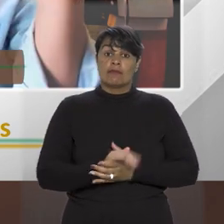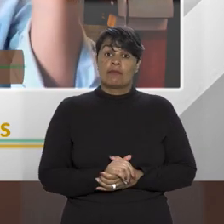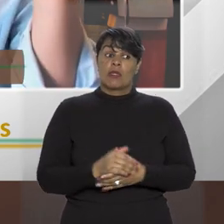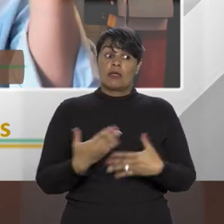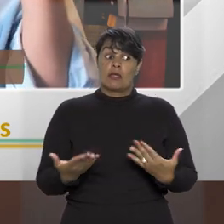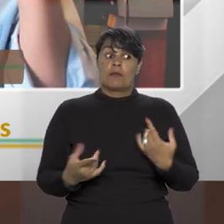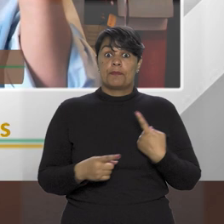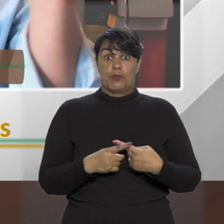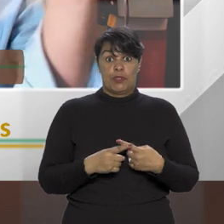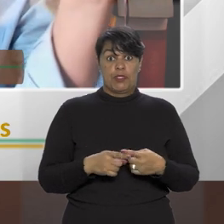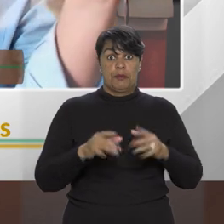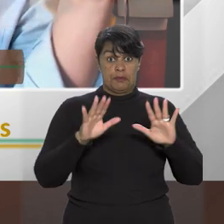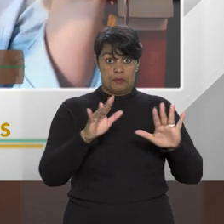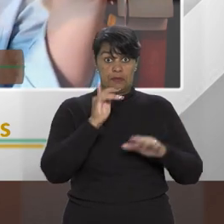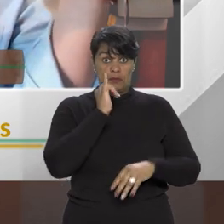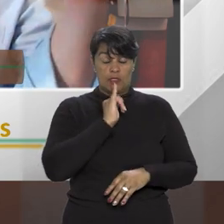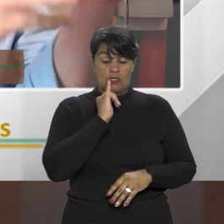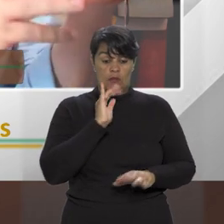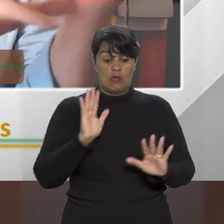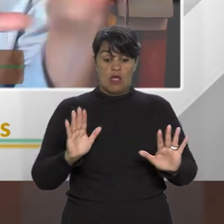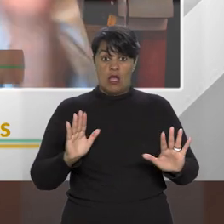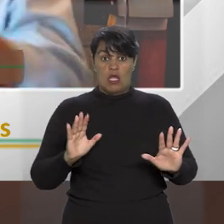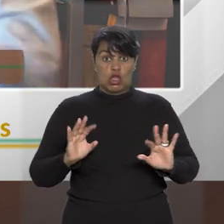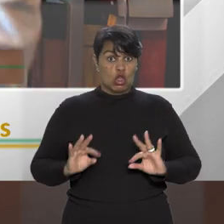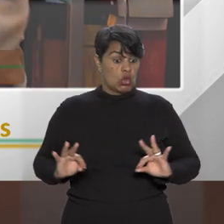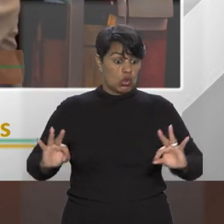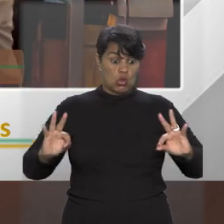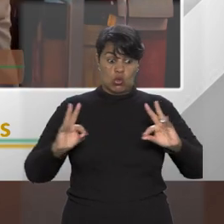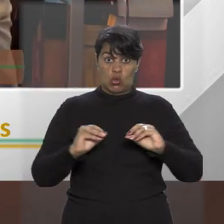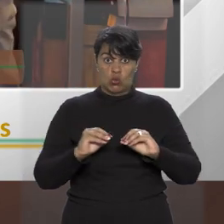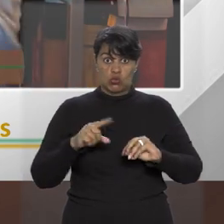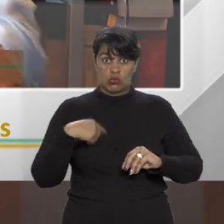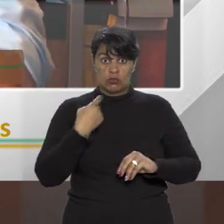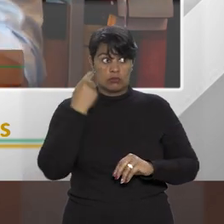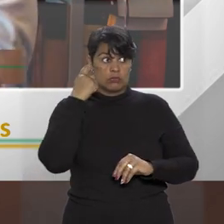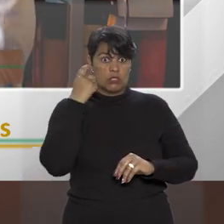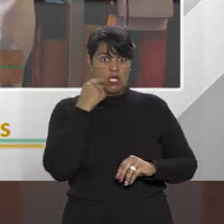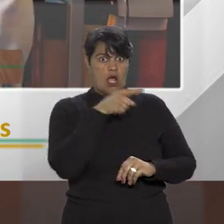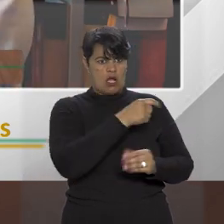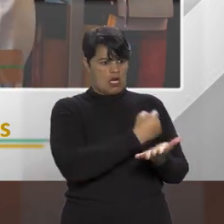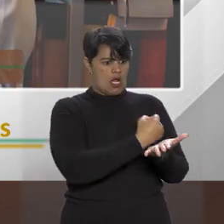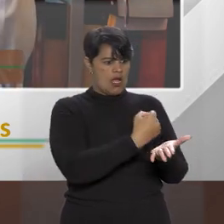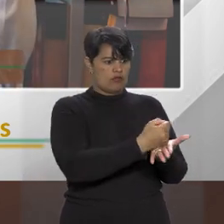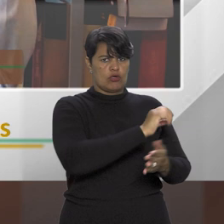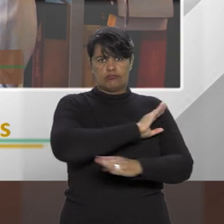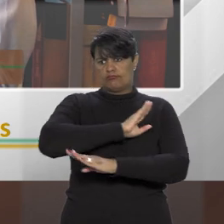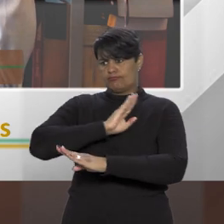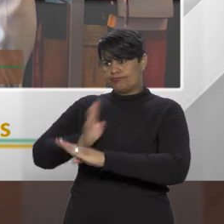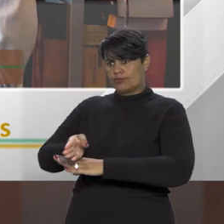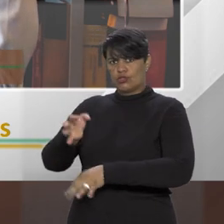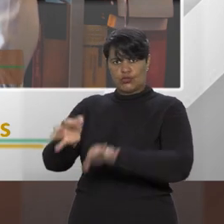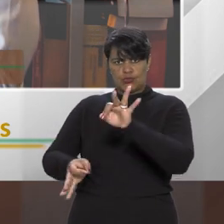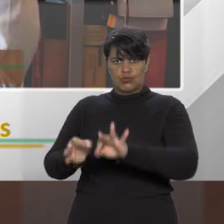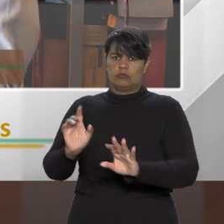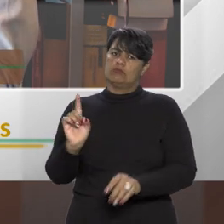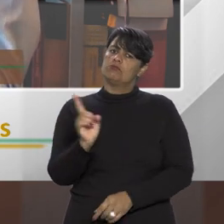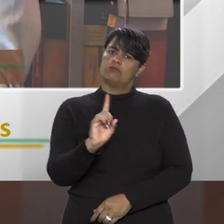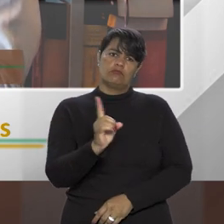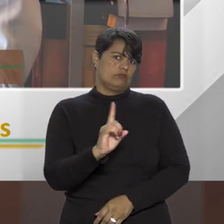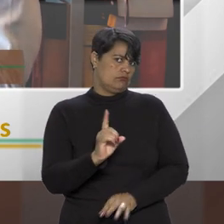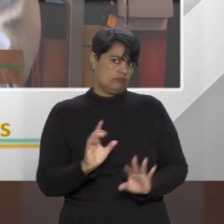simplesmente substituir uma estrutura burocrática por outra, e sendo essa outra as serventias, e dando a elas